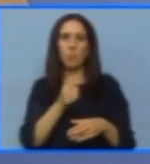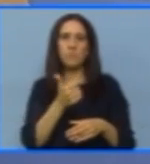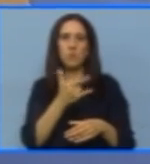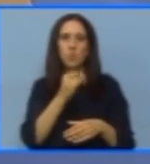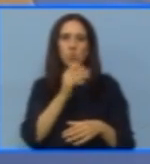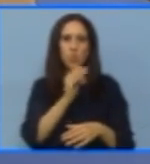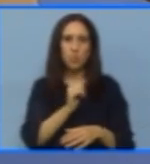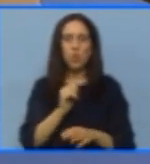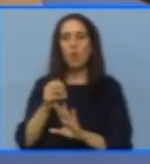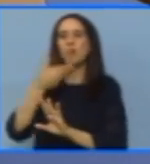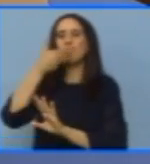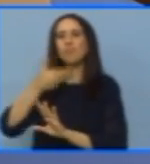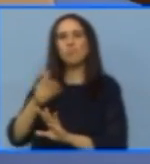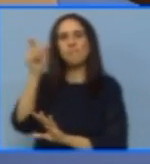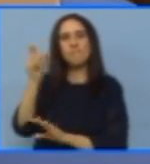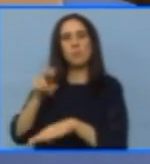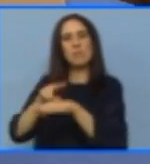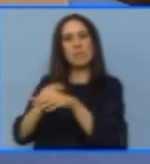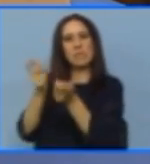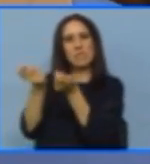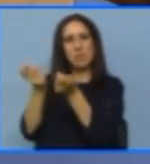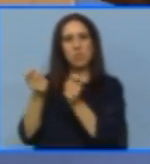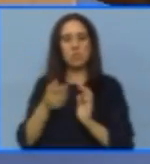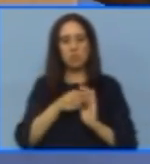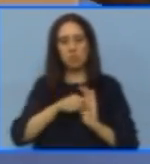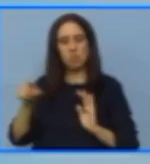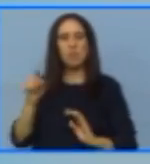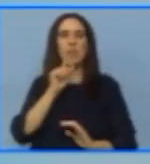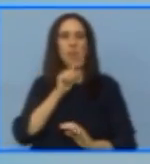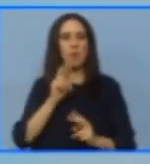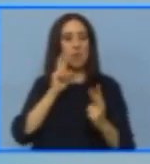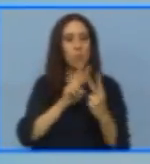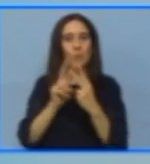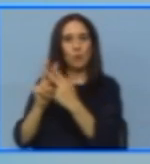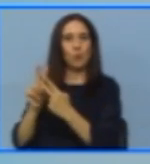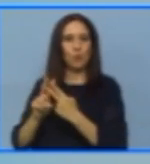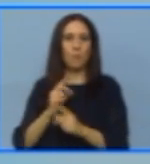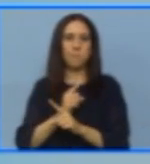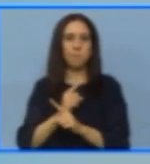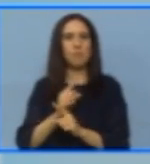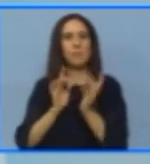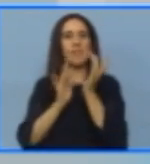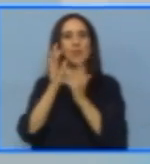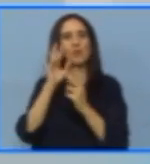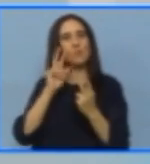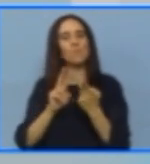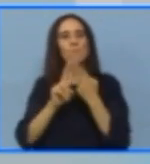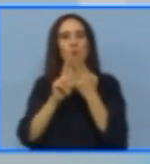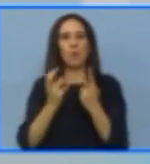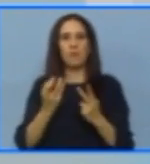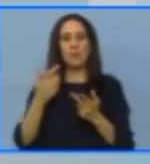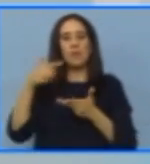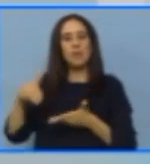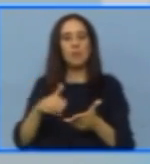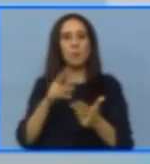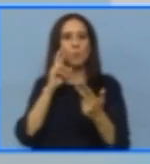dos dirigentes, sejamos capazes de, no encontro que temos uns com os outros, também encontrarmos Cristo e encontrarmos também o